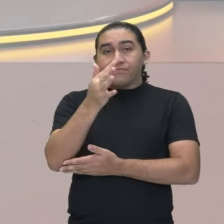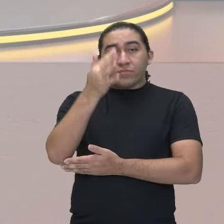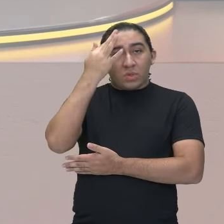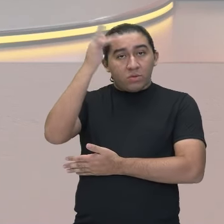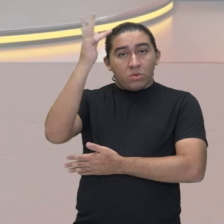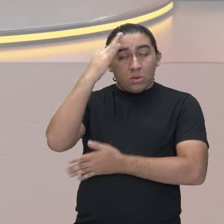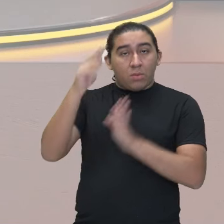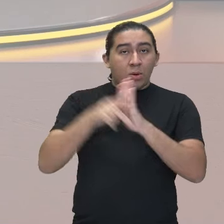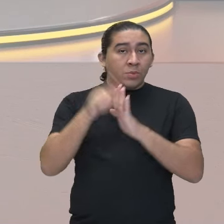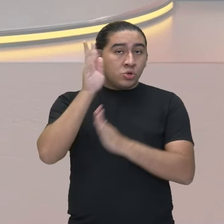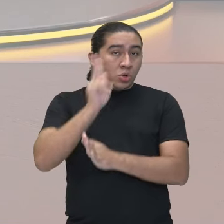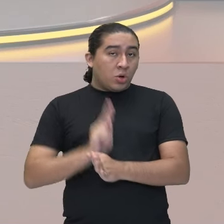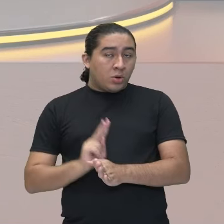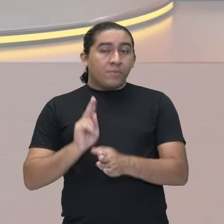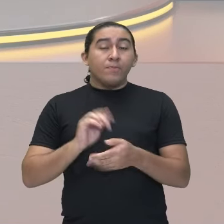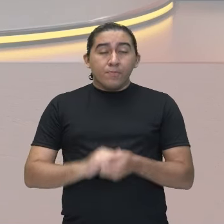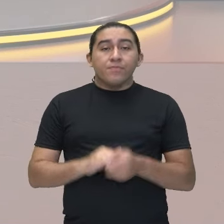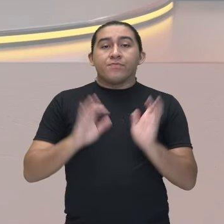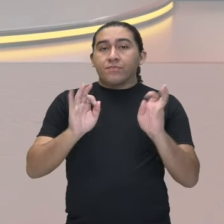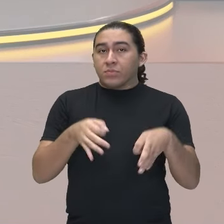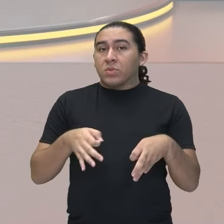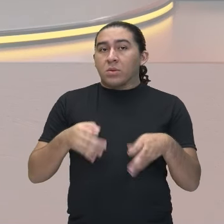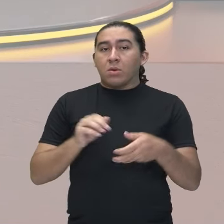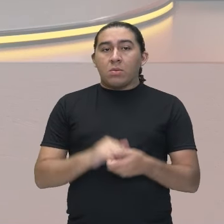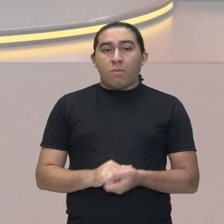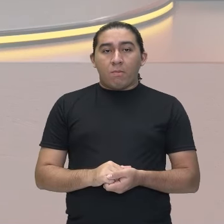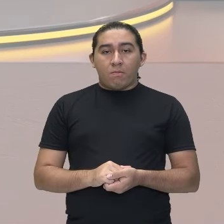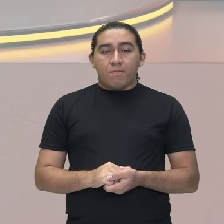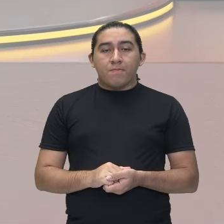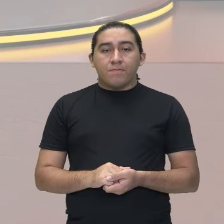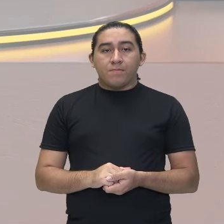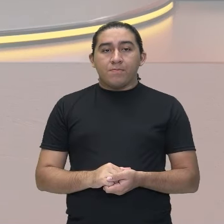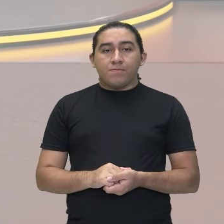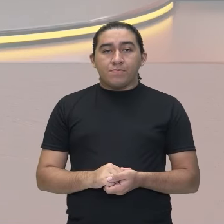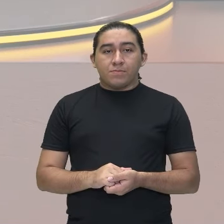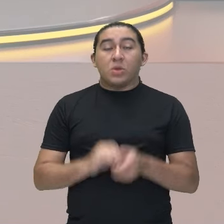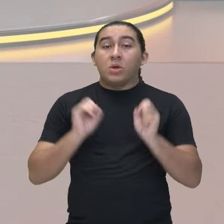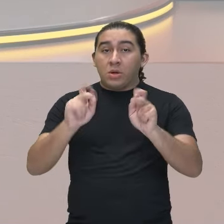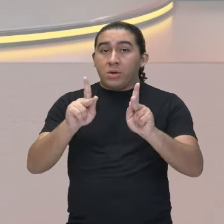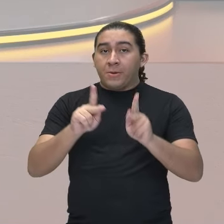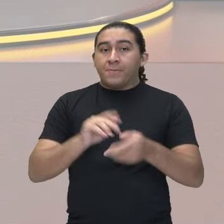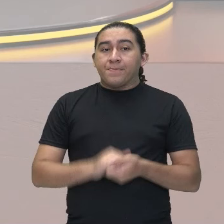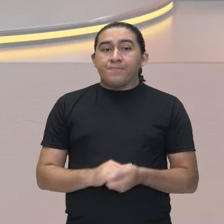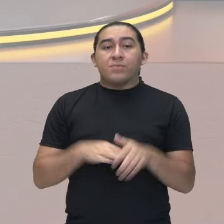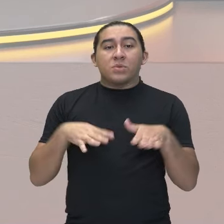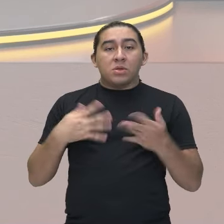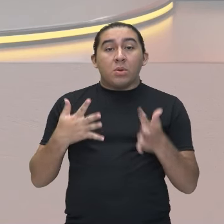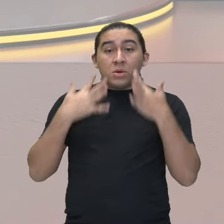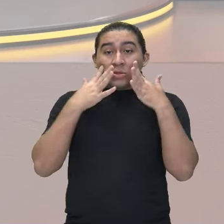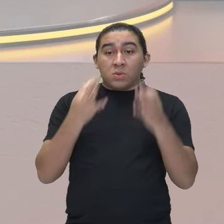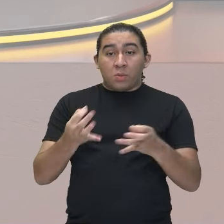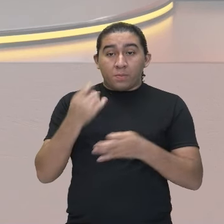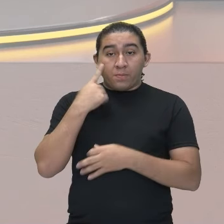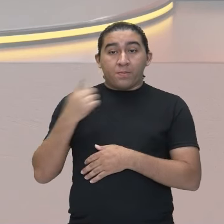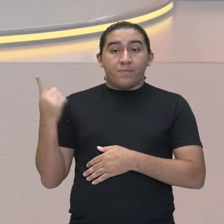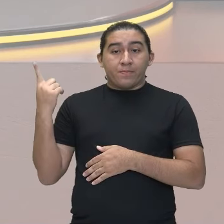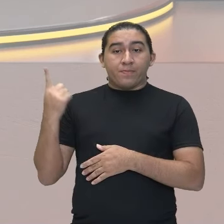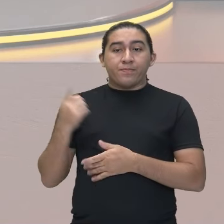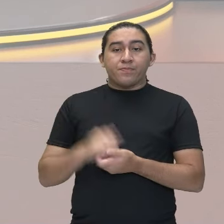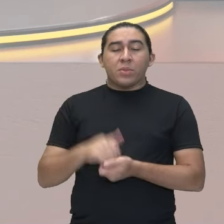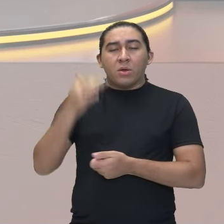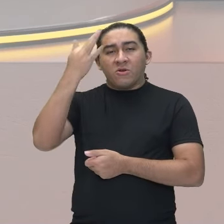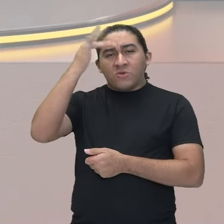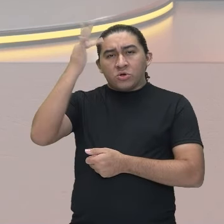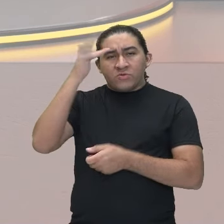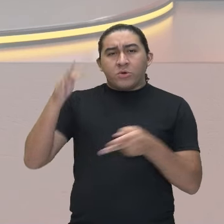processo do filosofar, do processo do pensar, tá bom? Muito bem, então olha só, a filosofia, então vocês estão